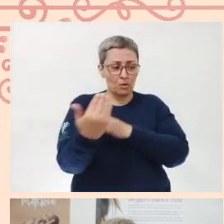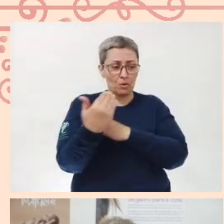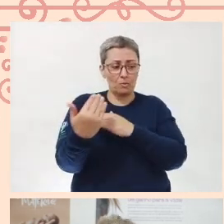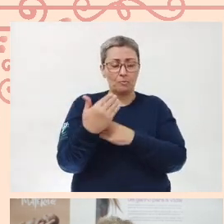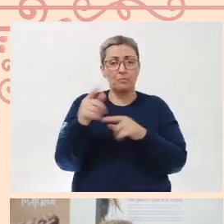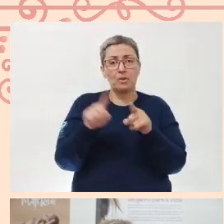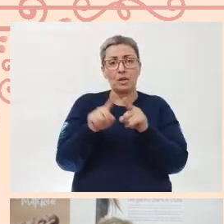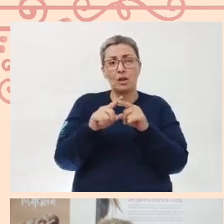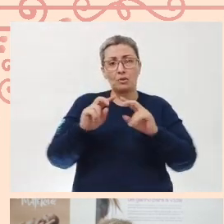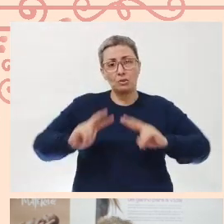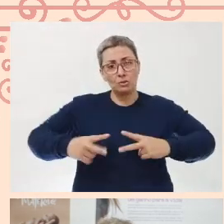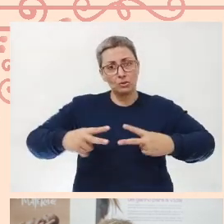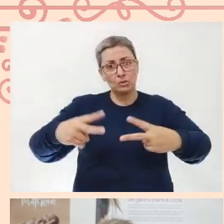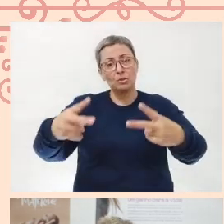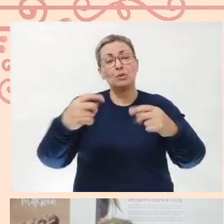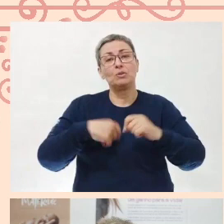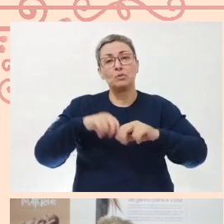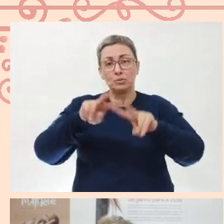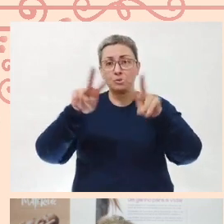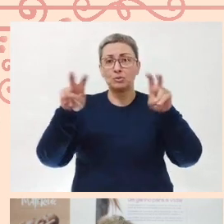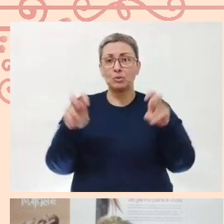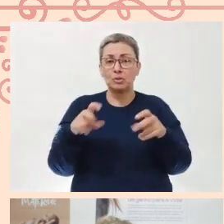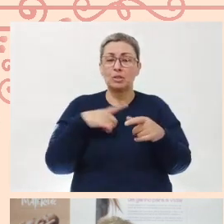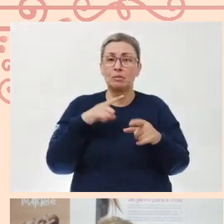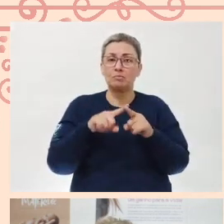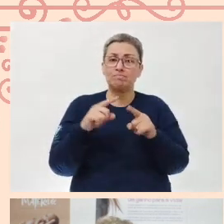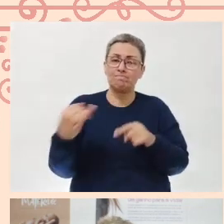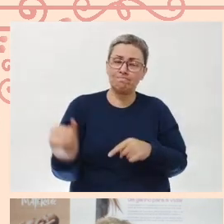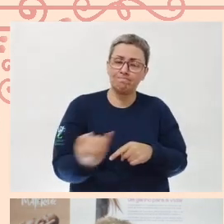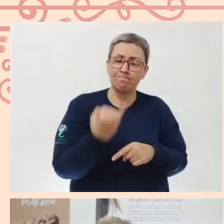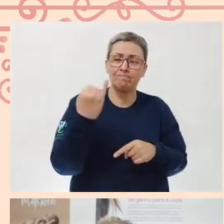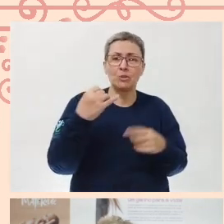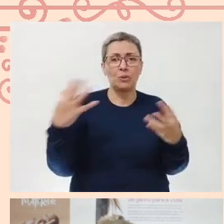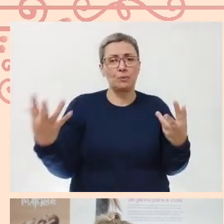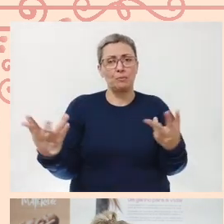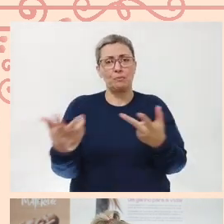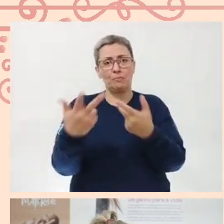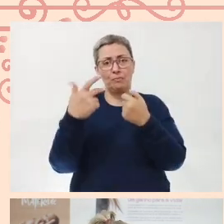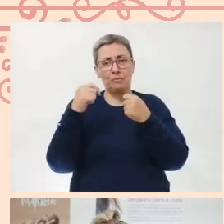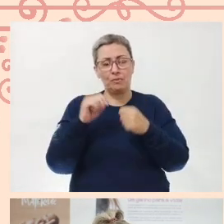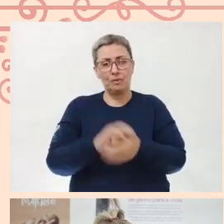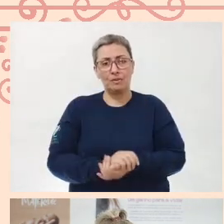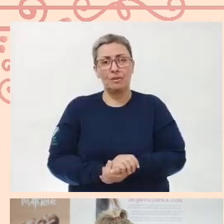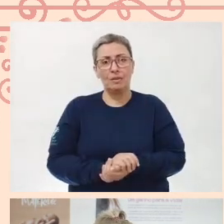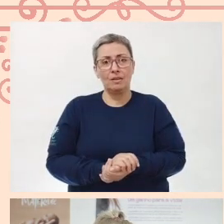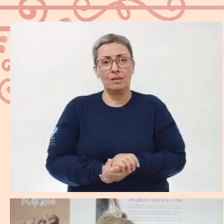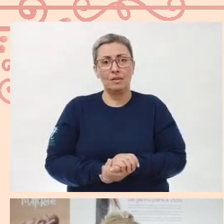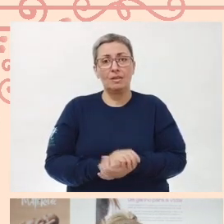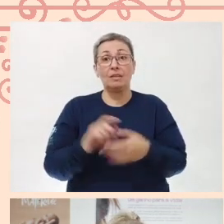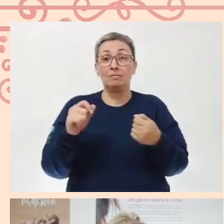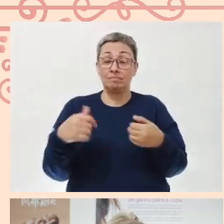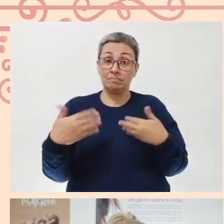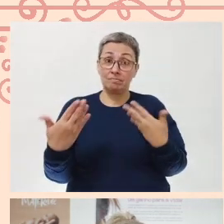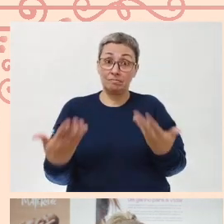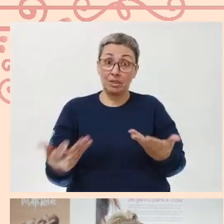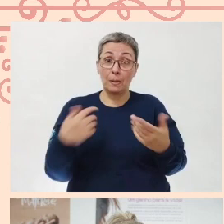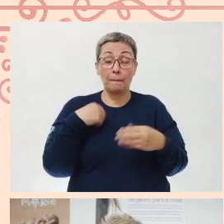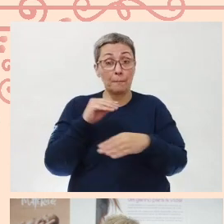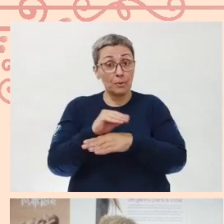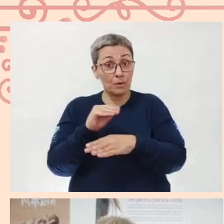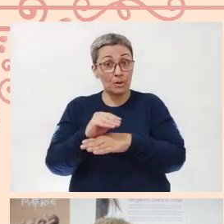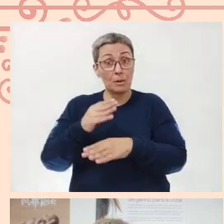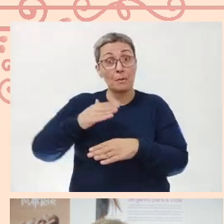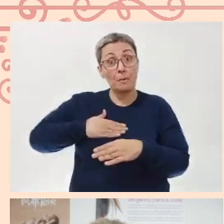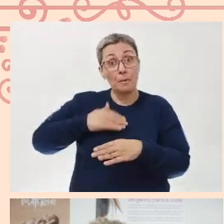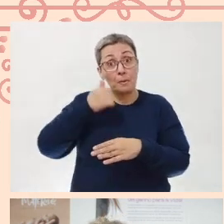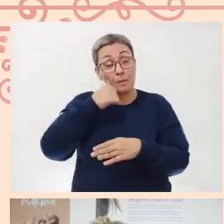nos ajudarmos a multiplicar esse tema, que é um tema extremamente maravilhoso. Enfim,